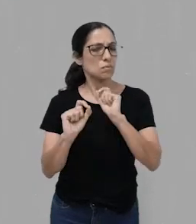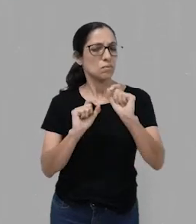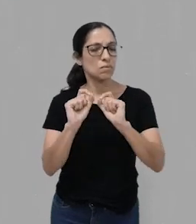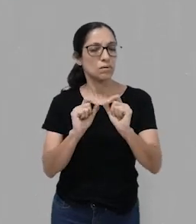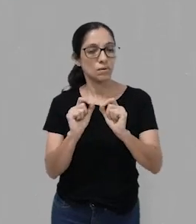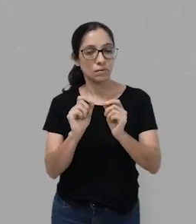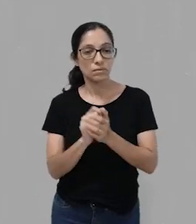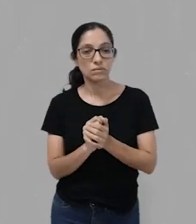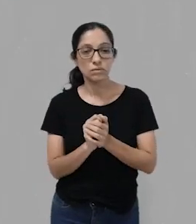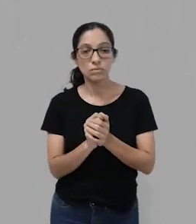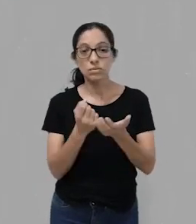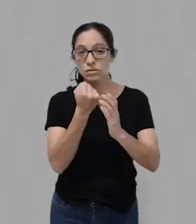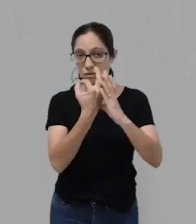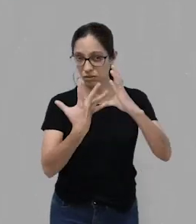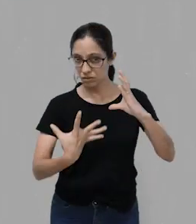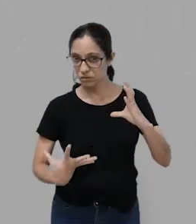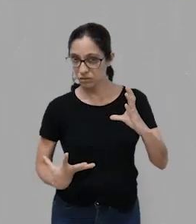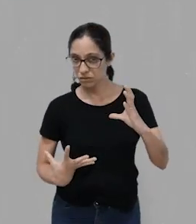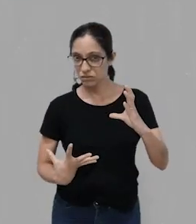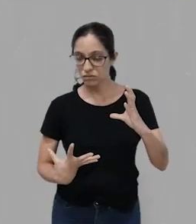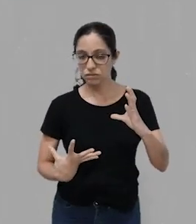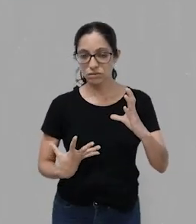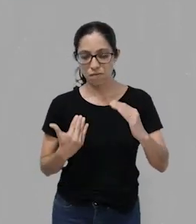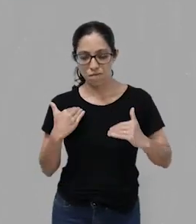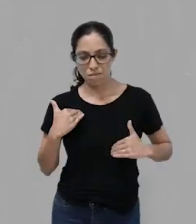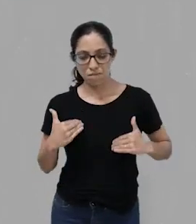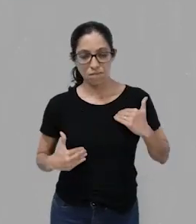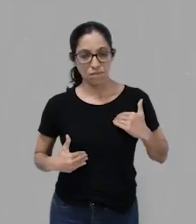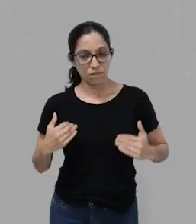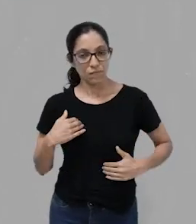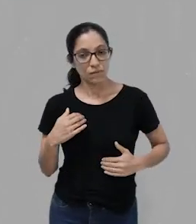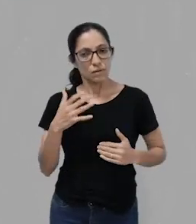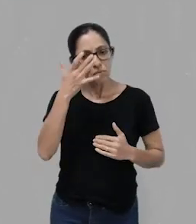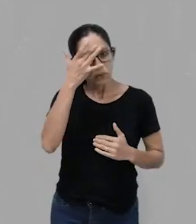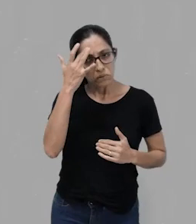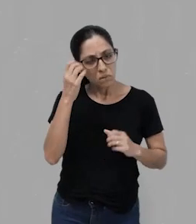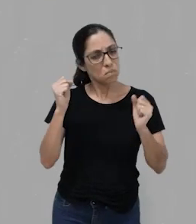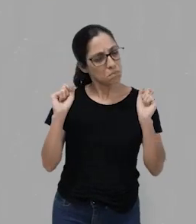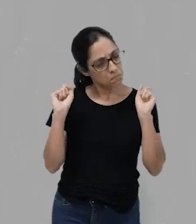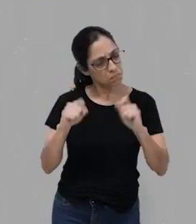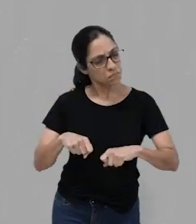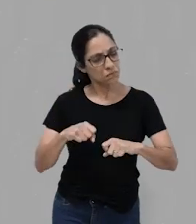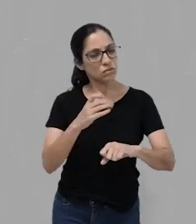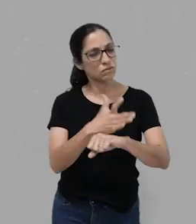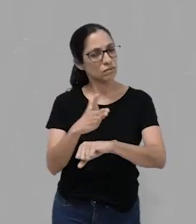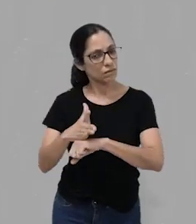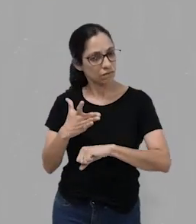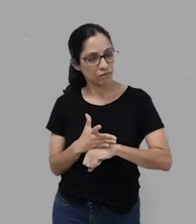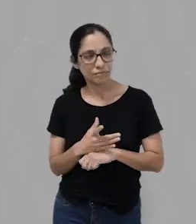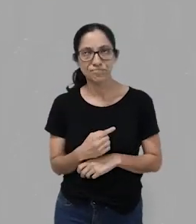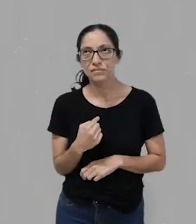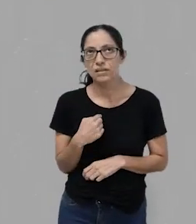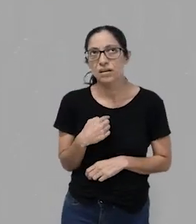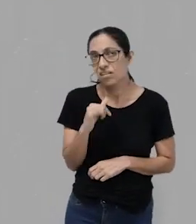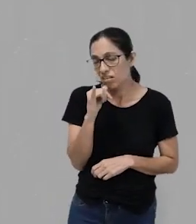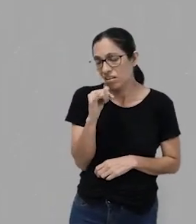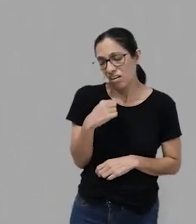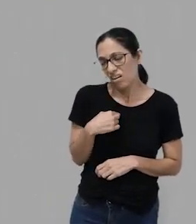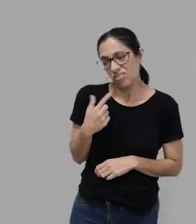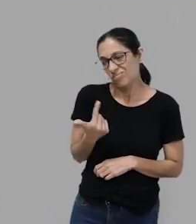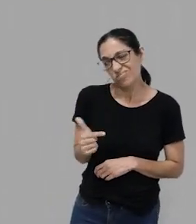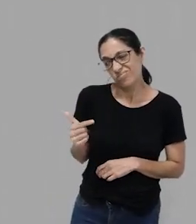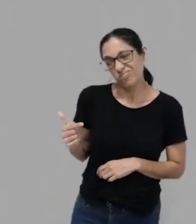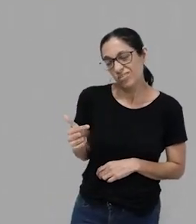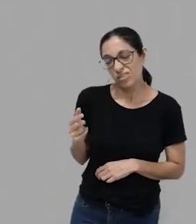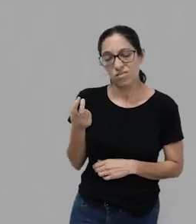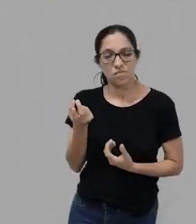que o indivíduo ele pode treinar, ele pode melhorar. Ah, professor, eu não tenho muita força, mas você